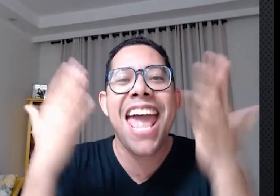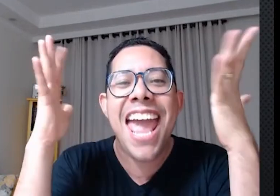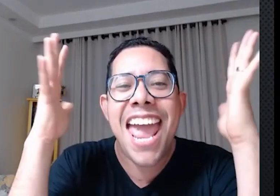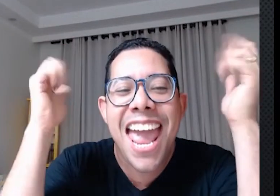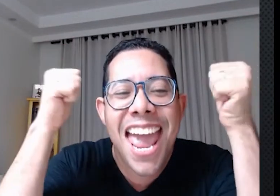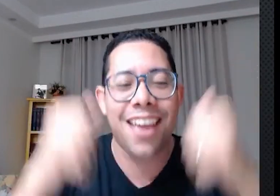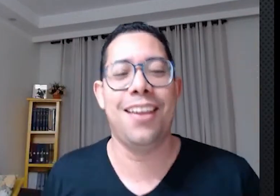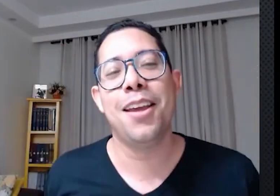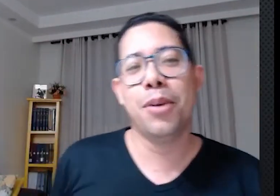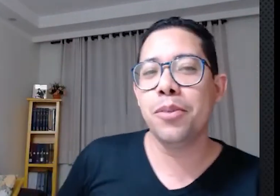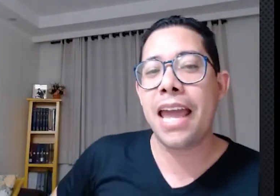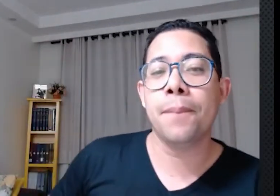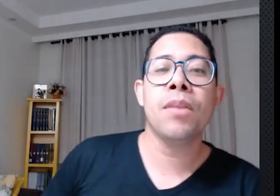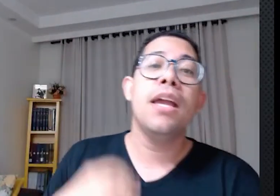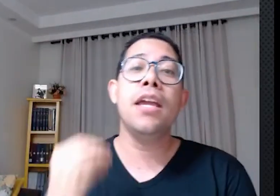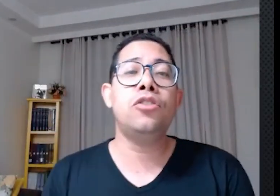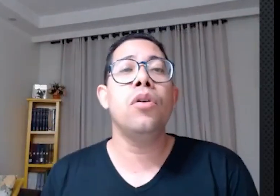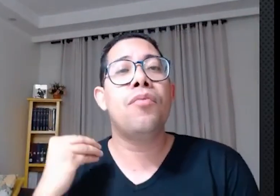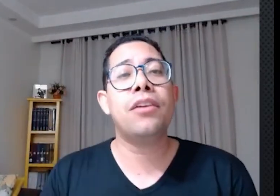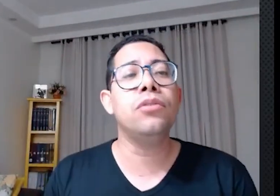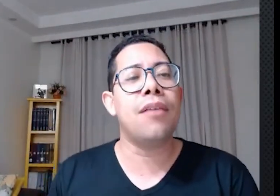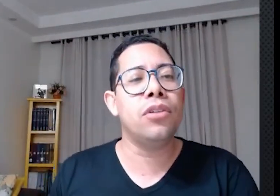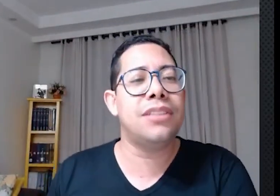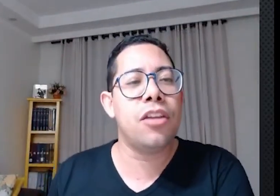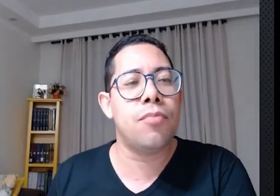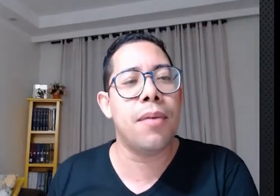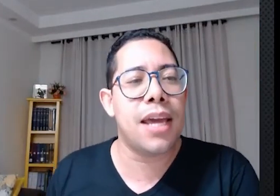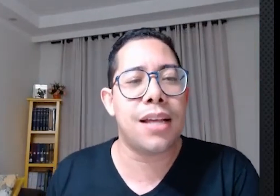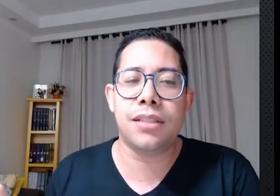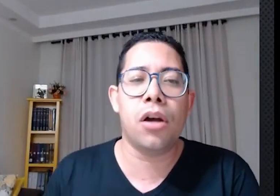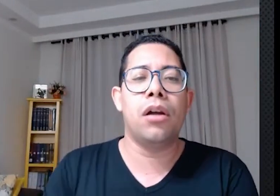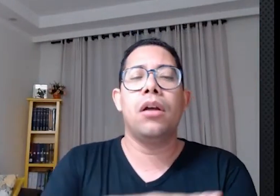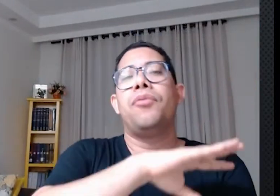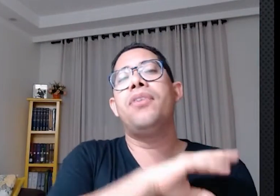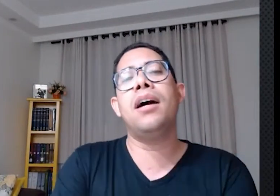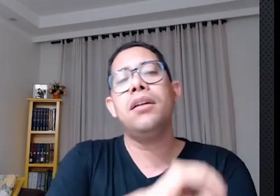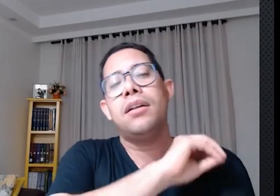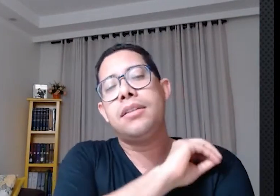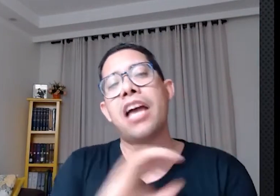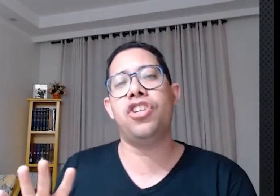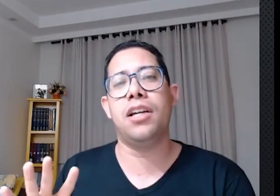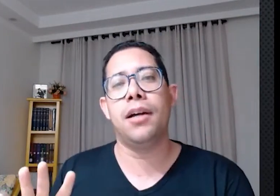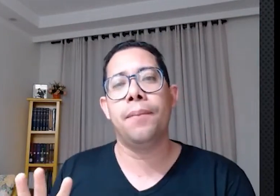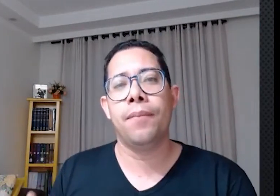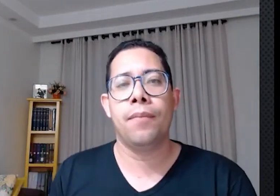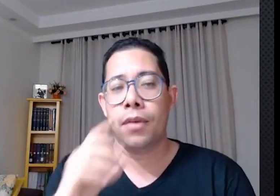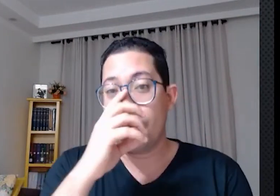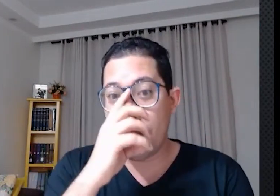fala, muito bem. Isso vai ajudar você de uma maneira assim, ó,